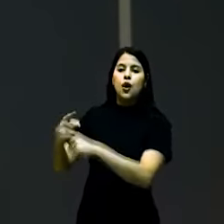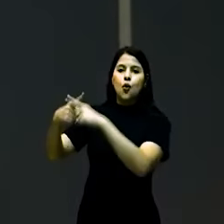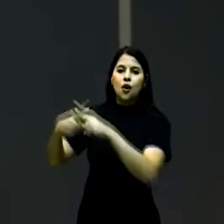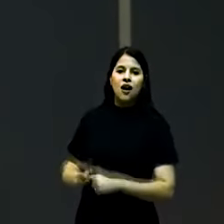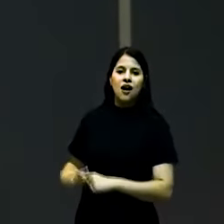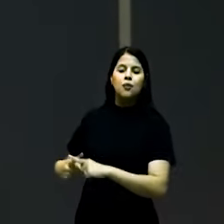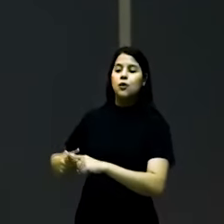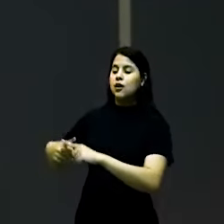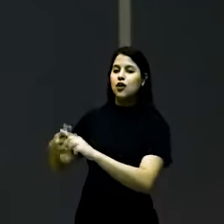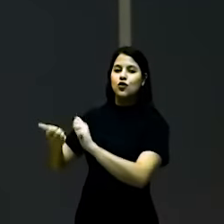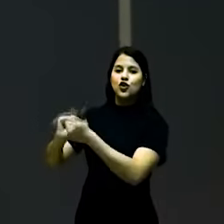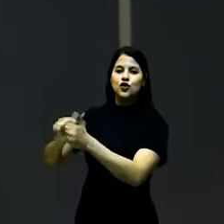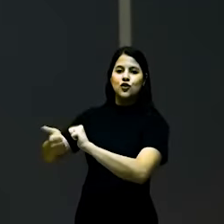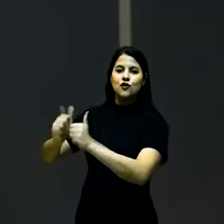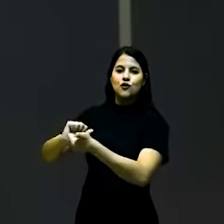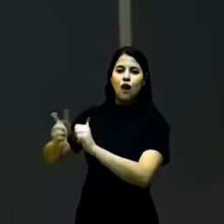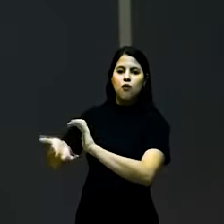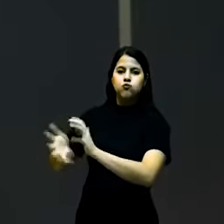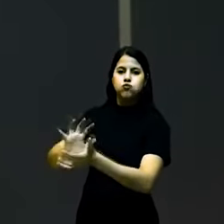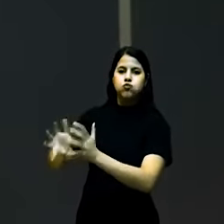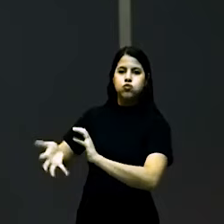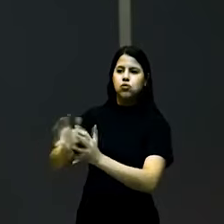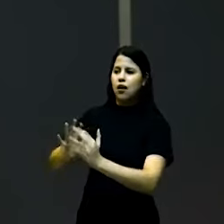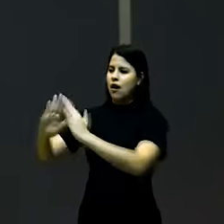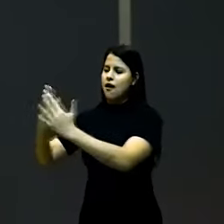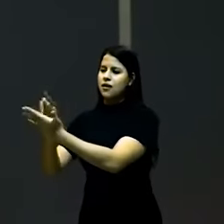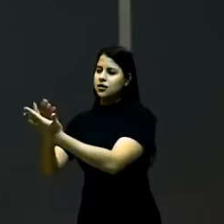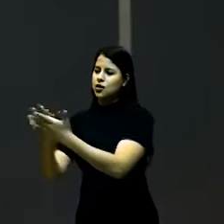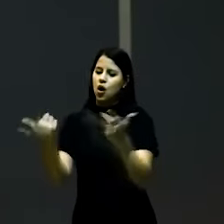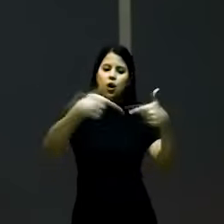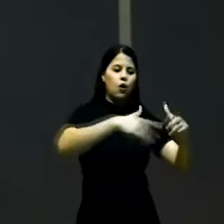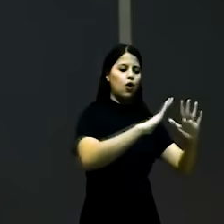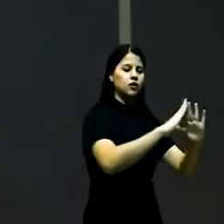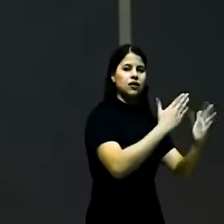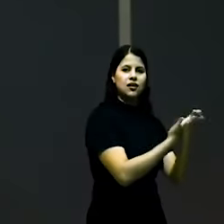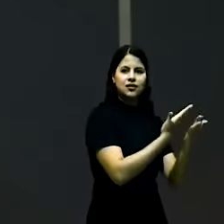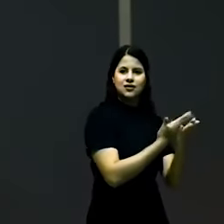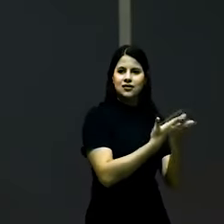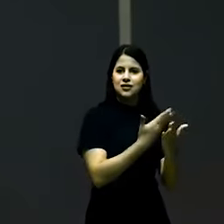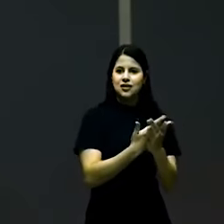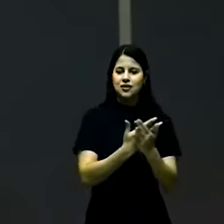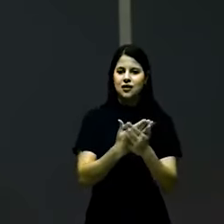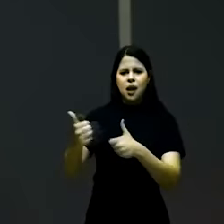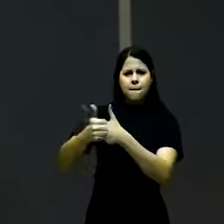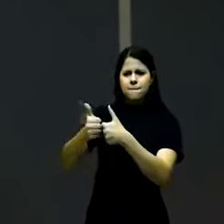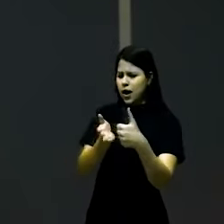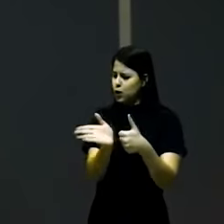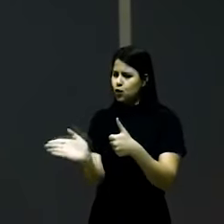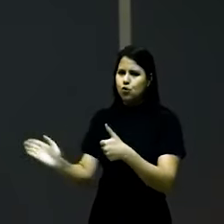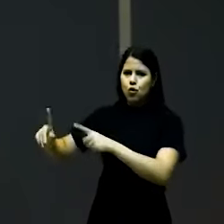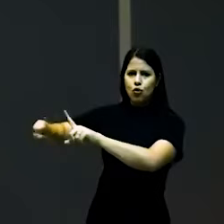E esse campeonato era de escola para contra escola. E acontecia aqui nesse ginásio de esportes, aqui embaixo da